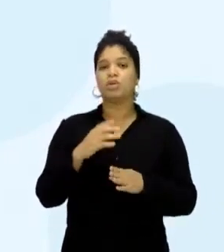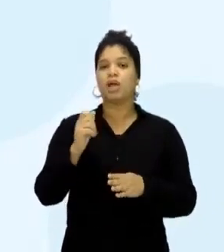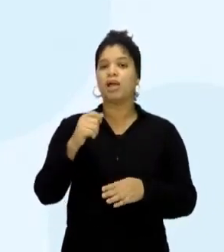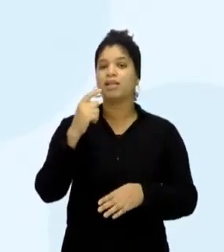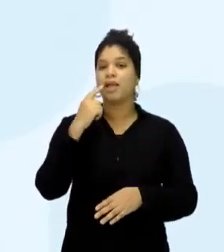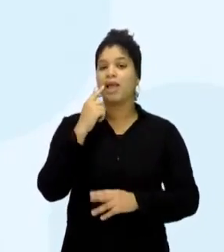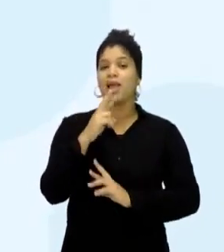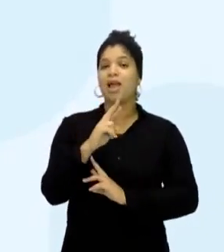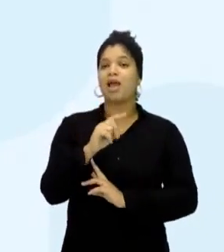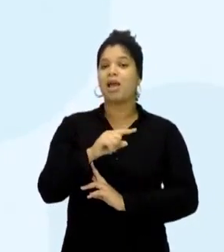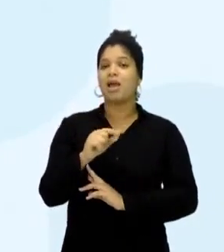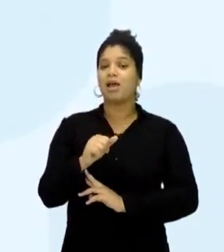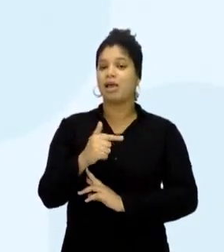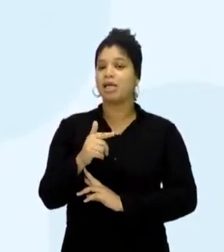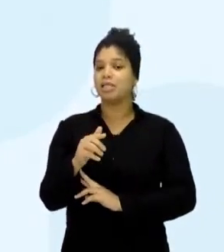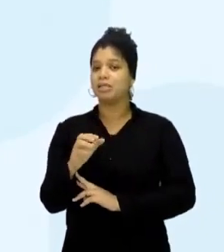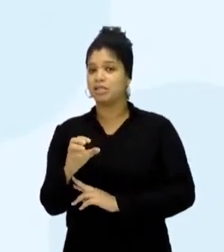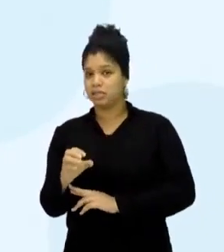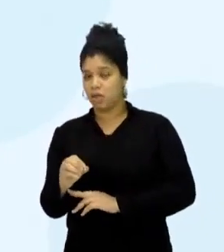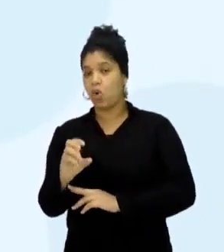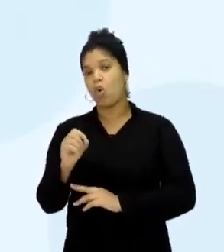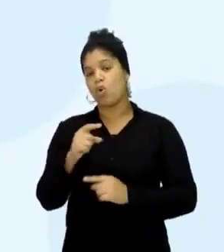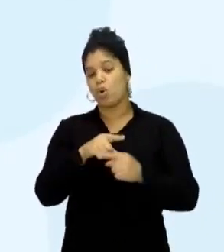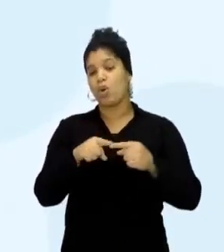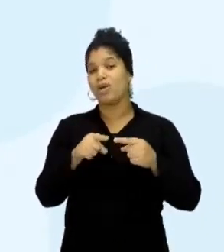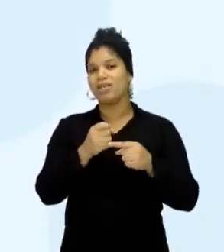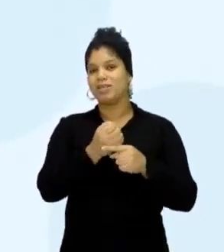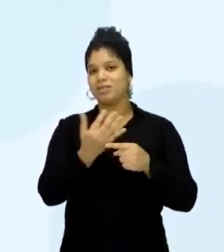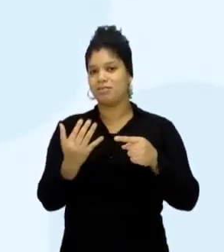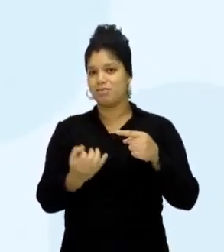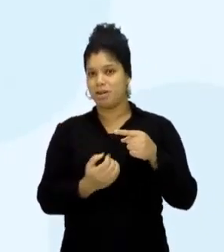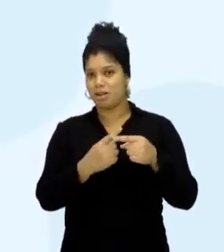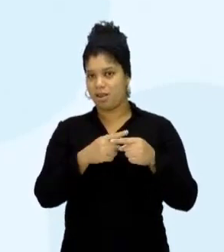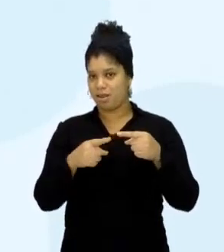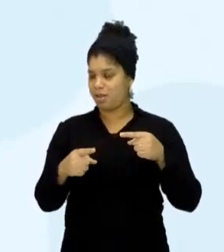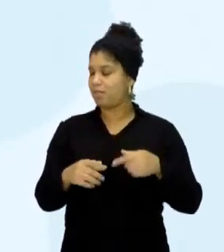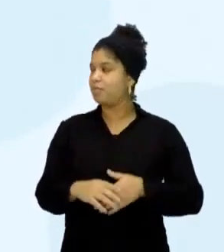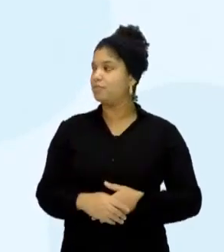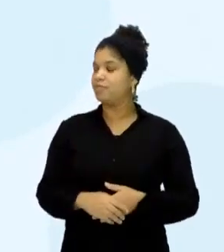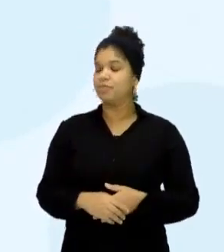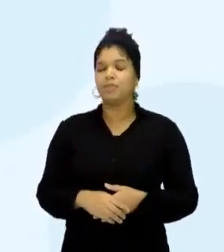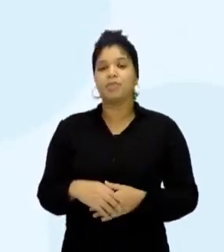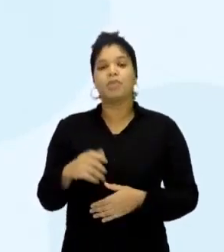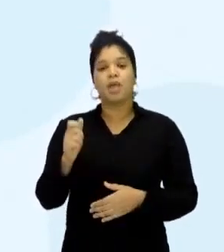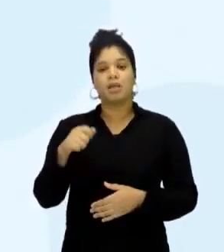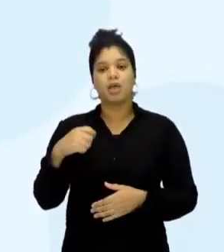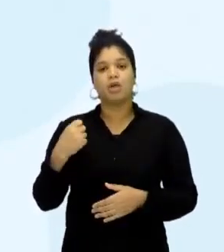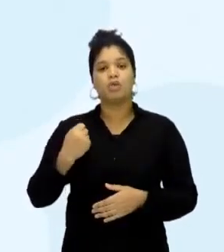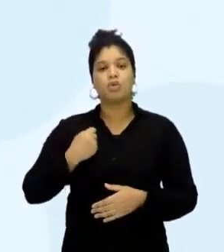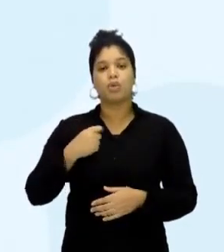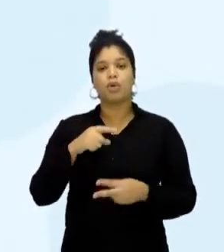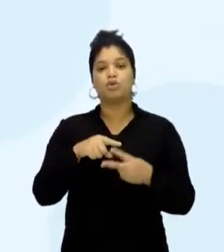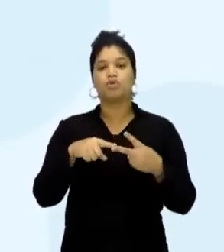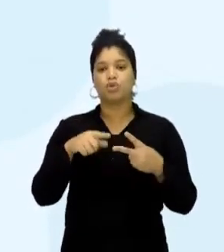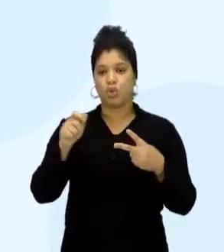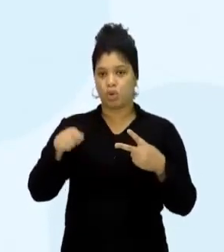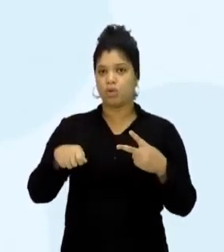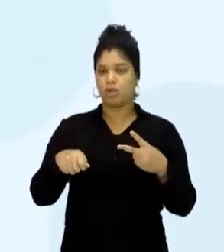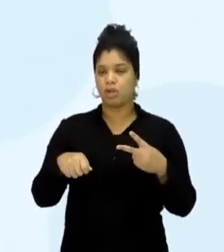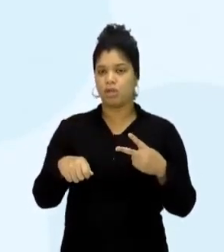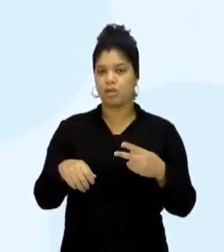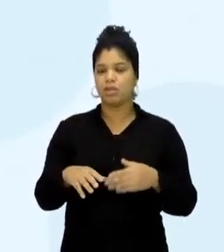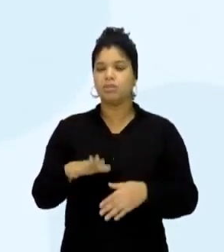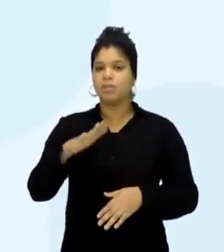razão entre a diferença de dois valores consecutivos de y e a diferença dos dois valores respectivos de x.